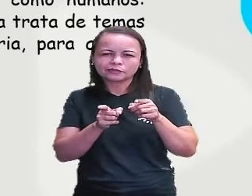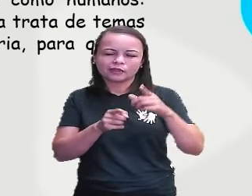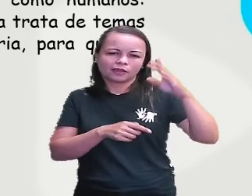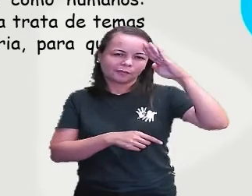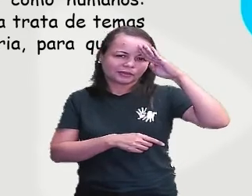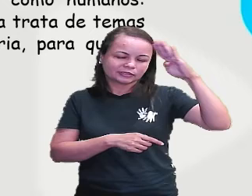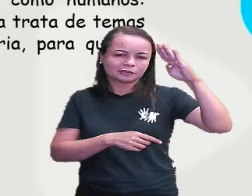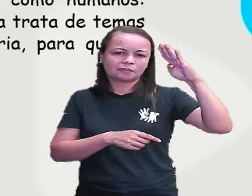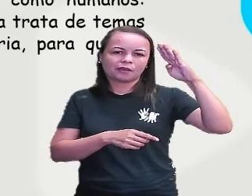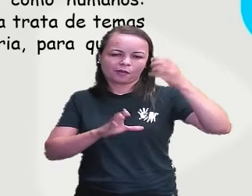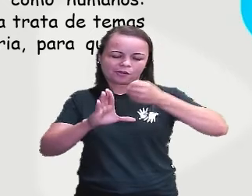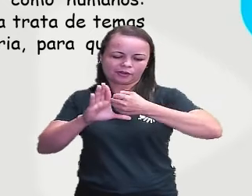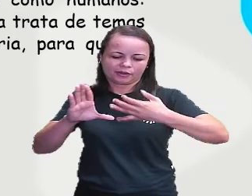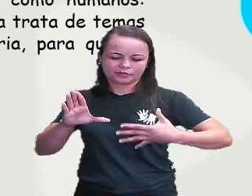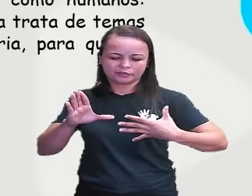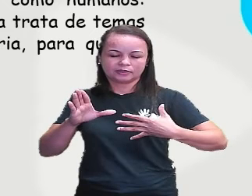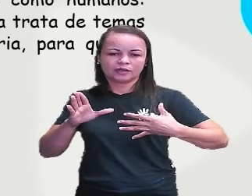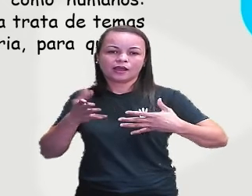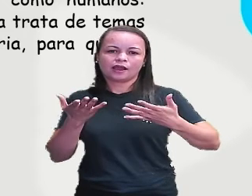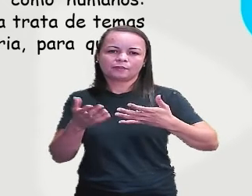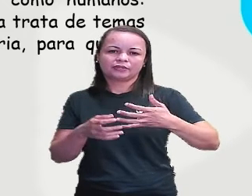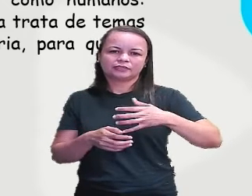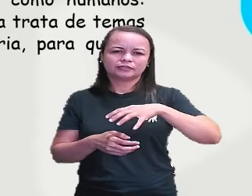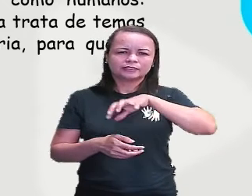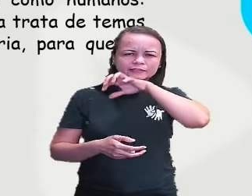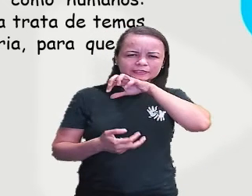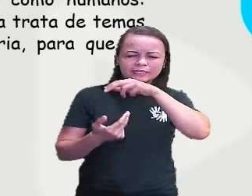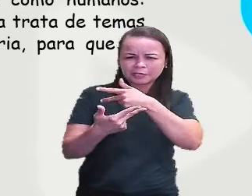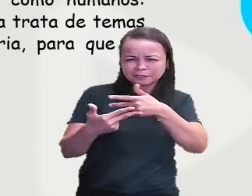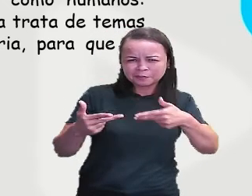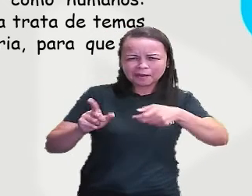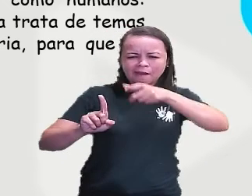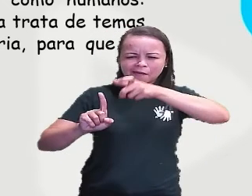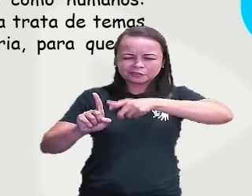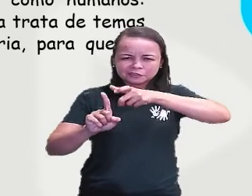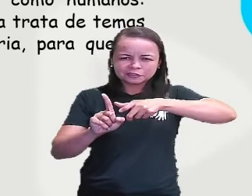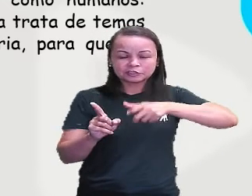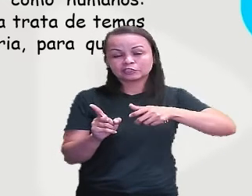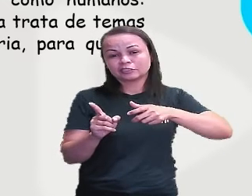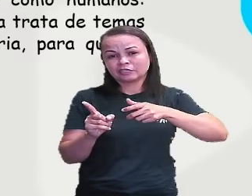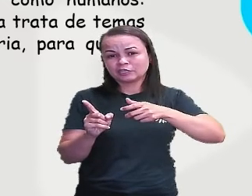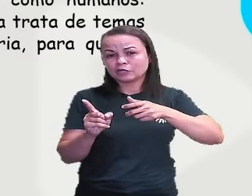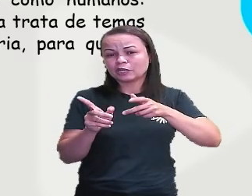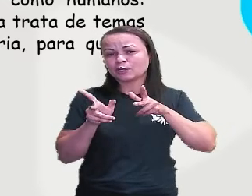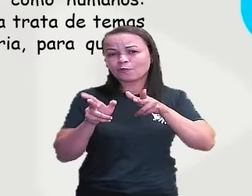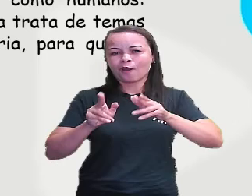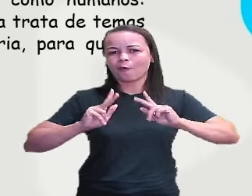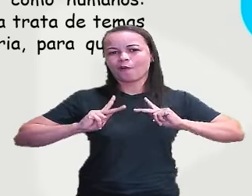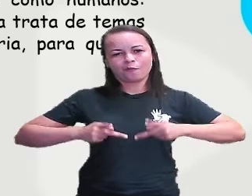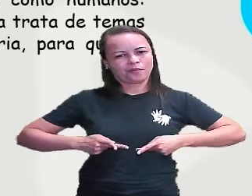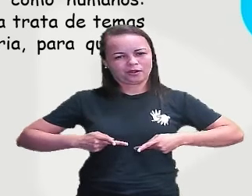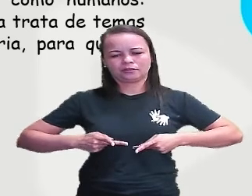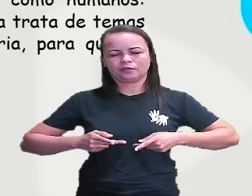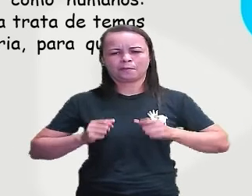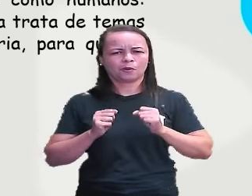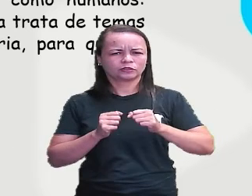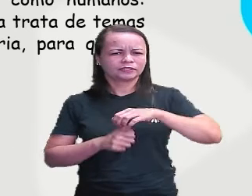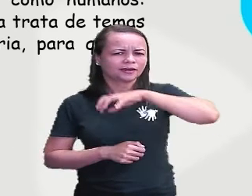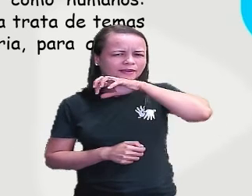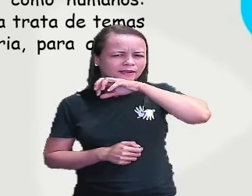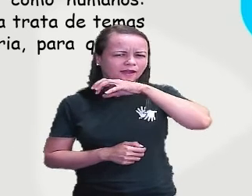principal característica a presença de personagens que são animais que se comportam como humanos. Então pode ser